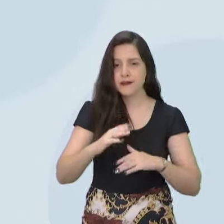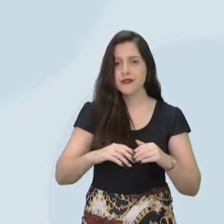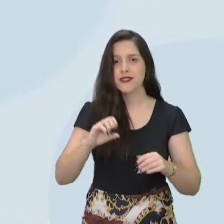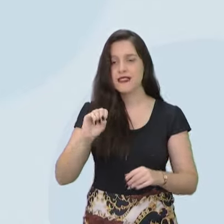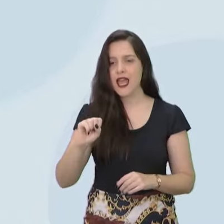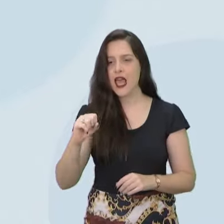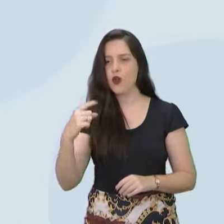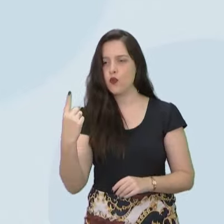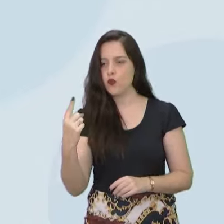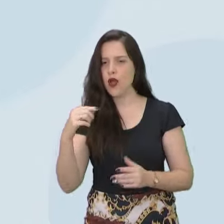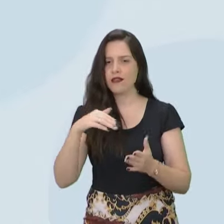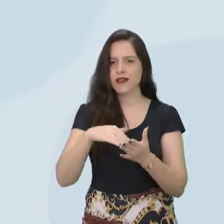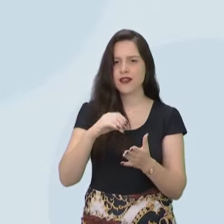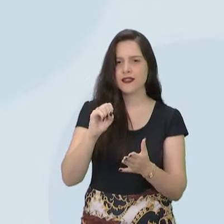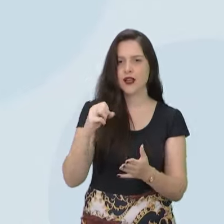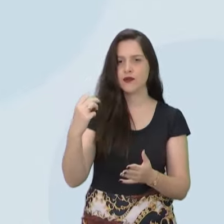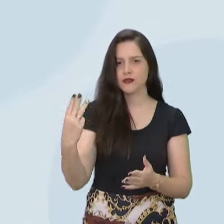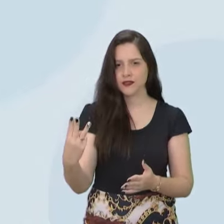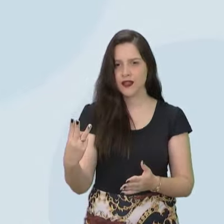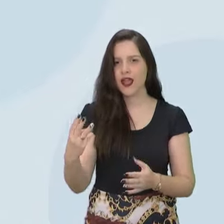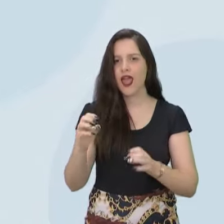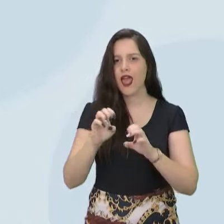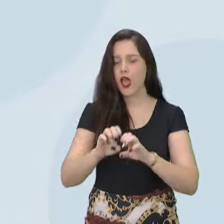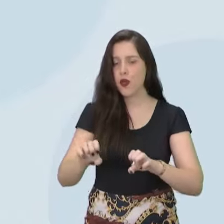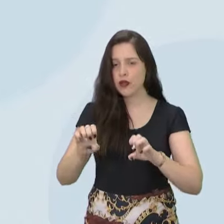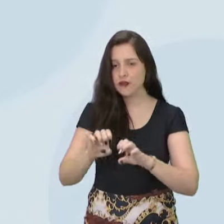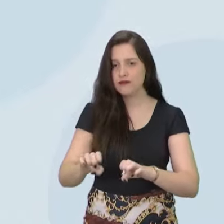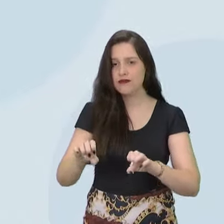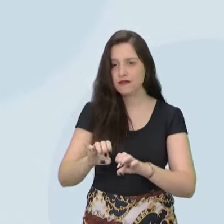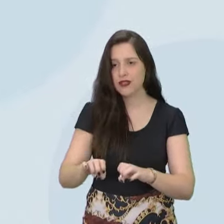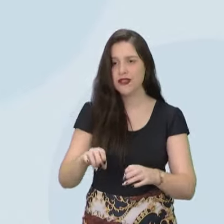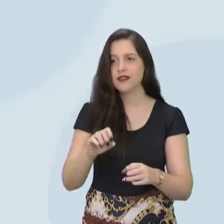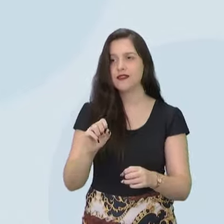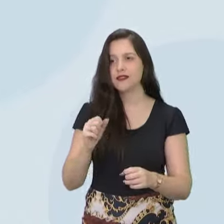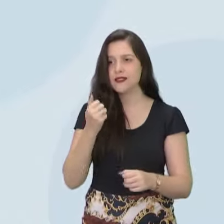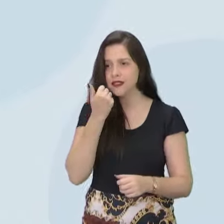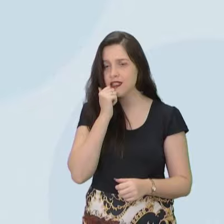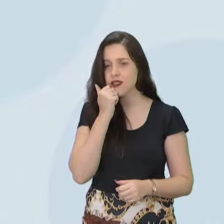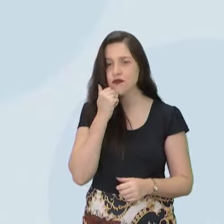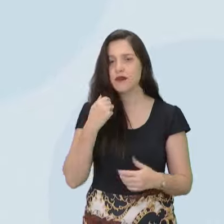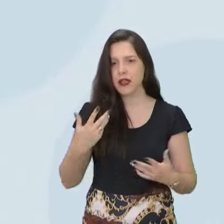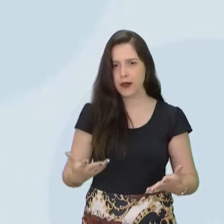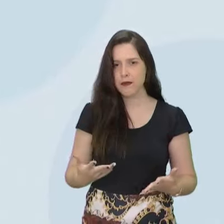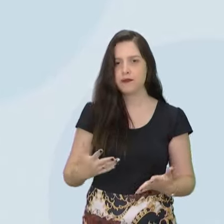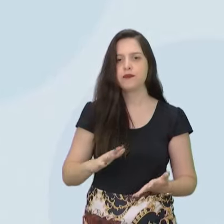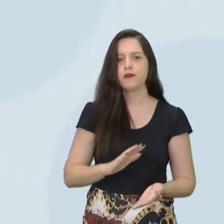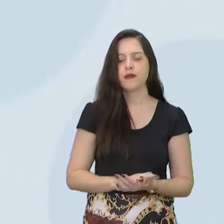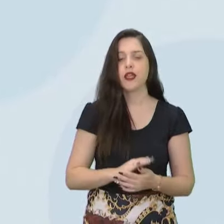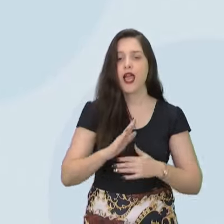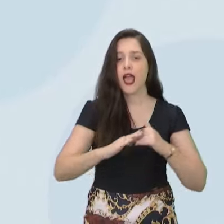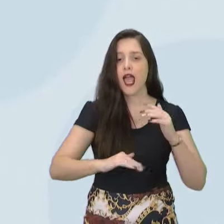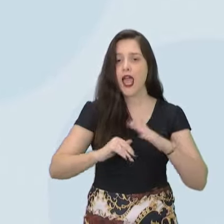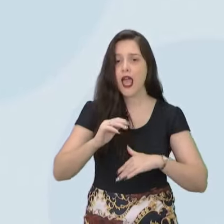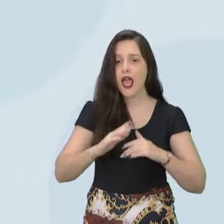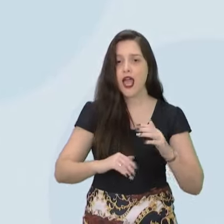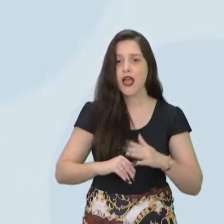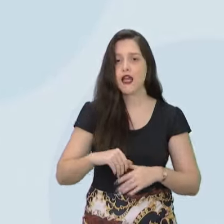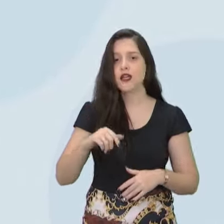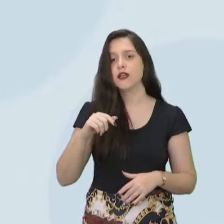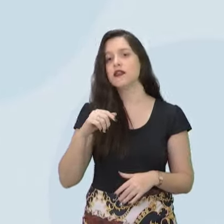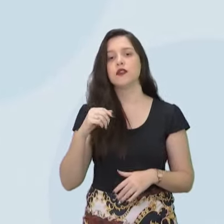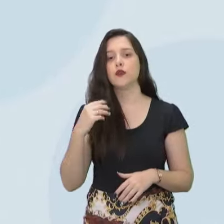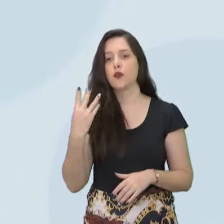0,3 se relacionam ao eixo estruturante aí de investigação científica, da lupinha. As habilidades de 0,4